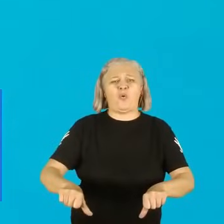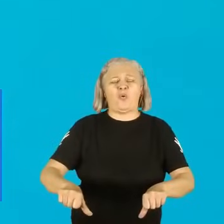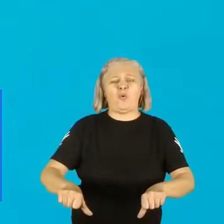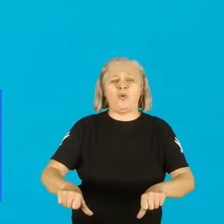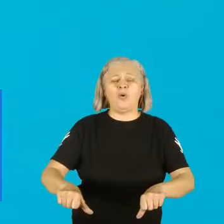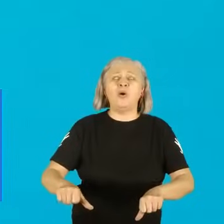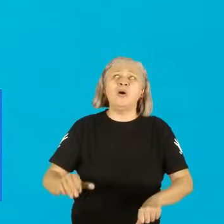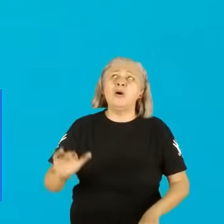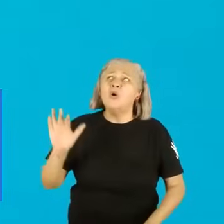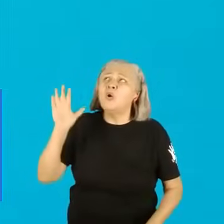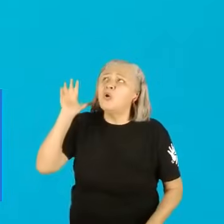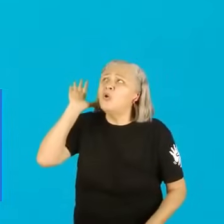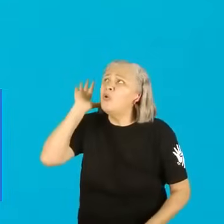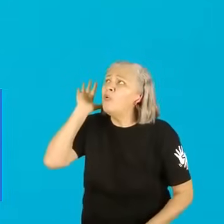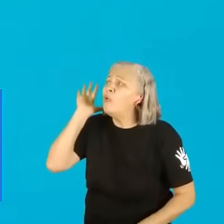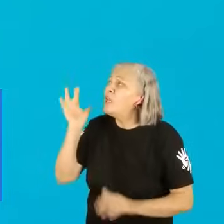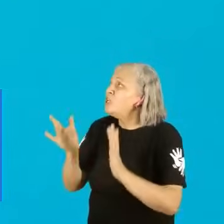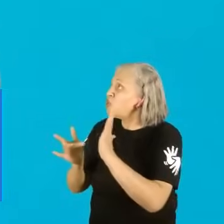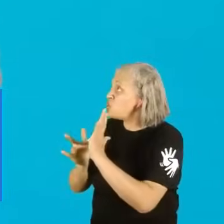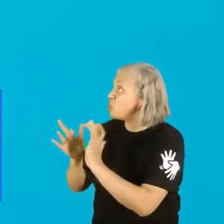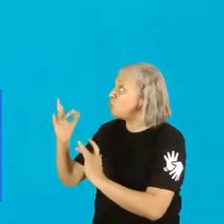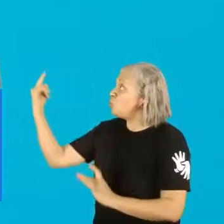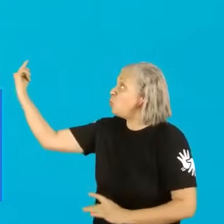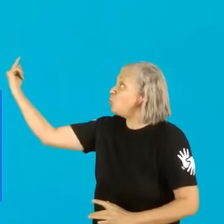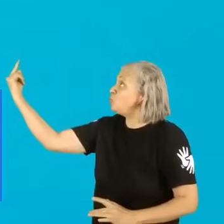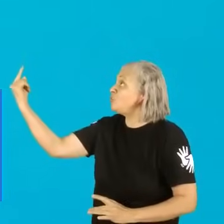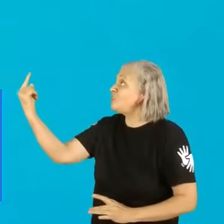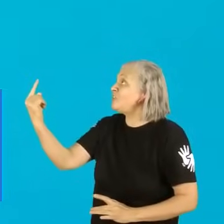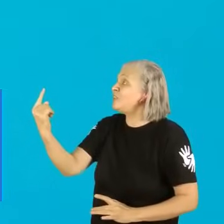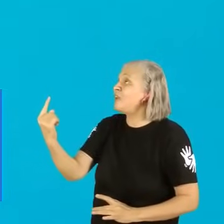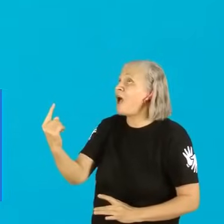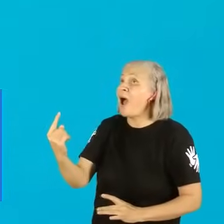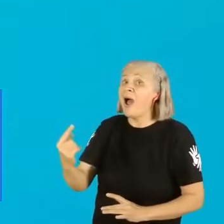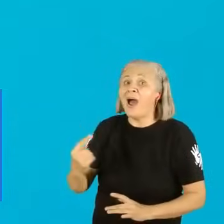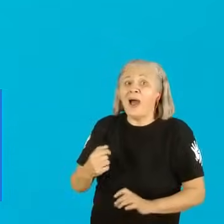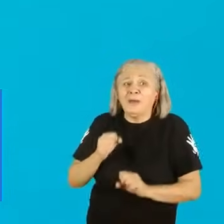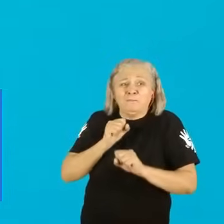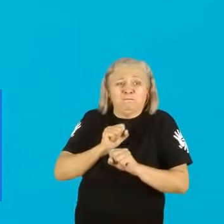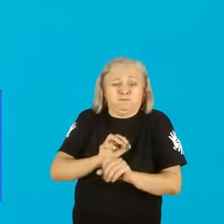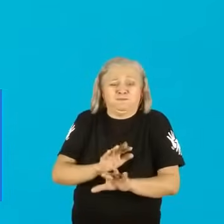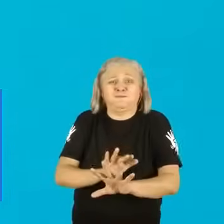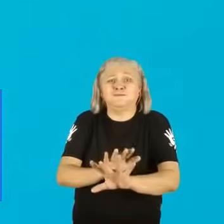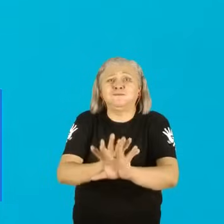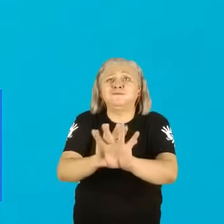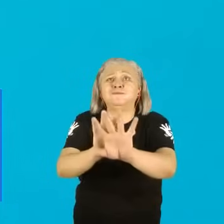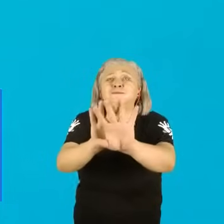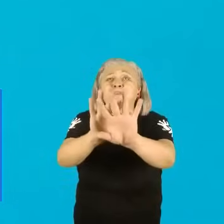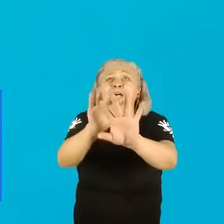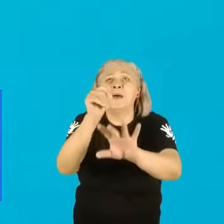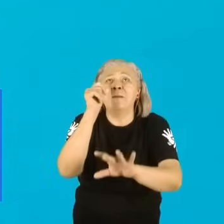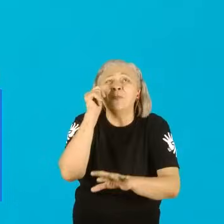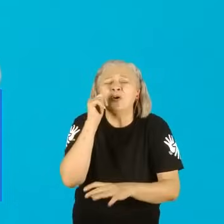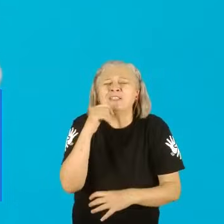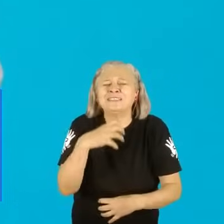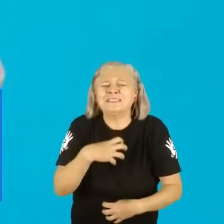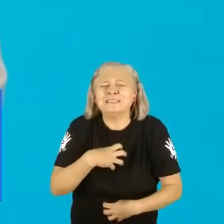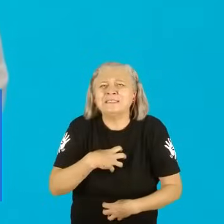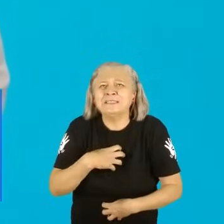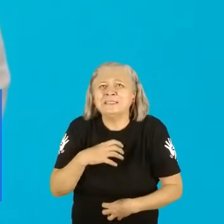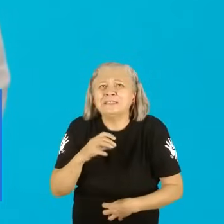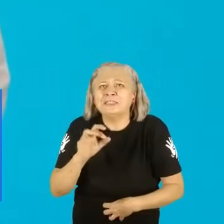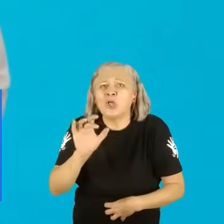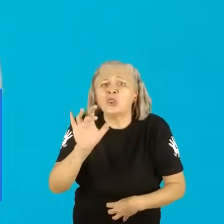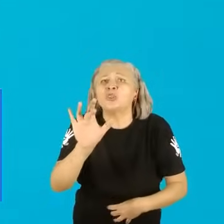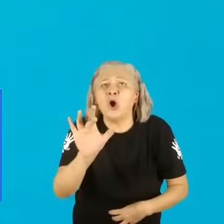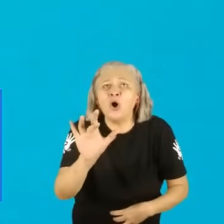de Jesus, aproximou-se por trás dele no meio da multidão e tocou em seu manto.